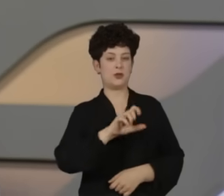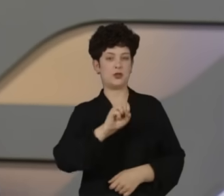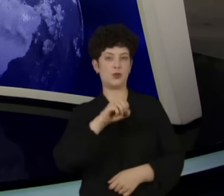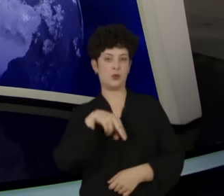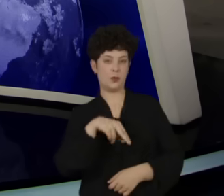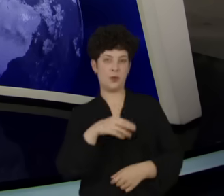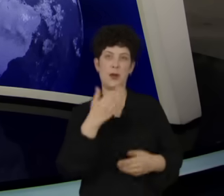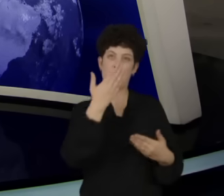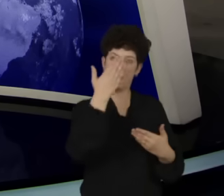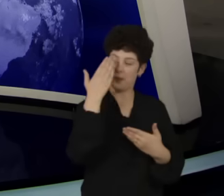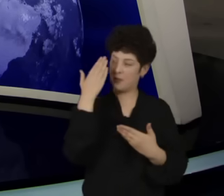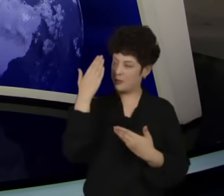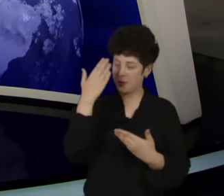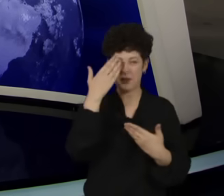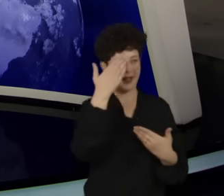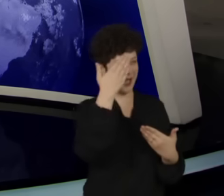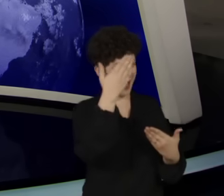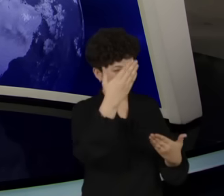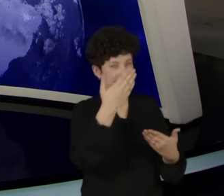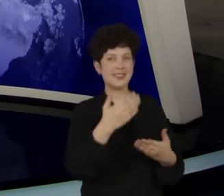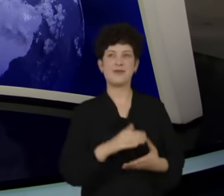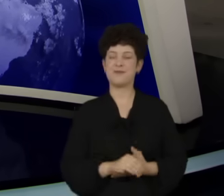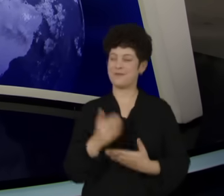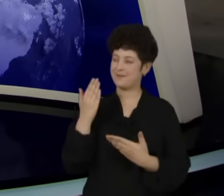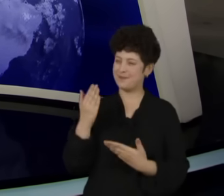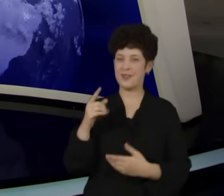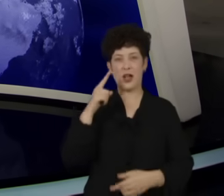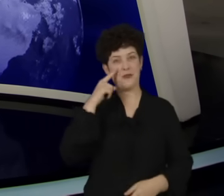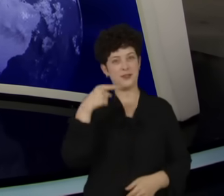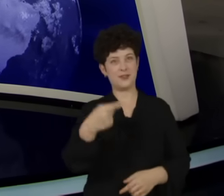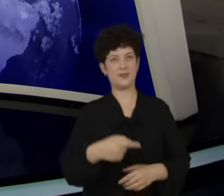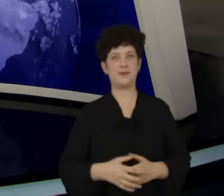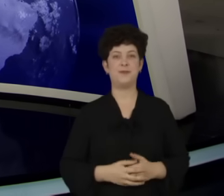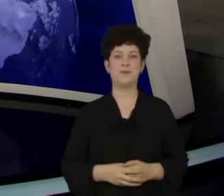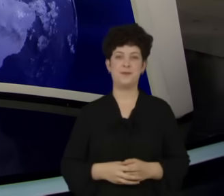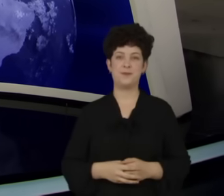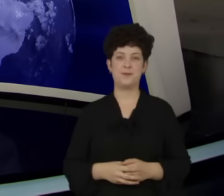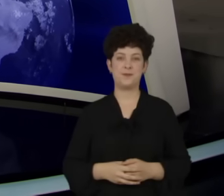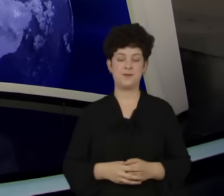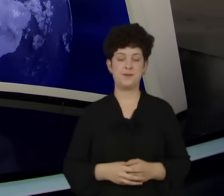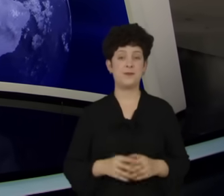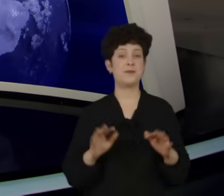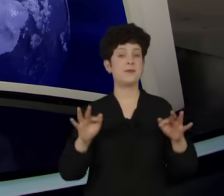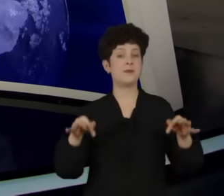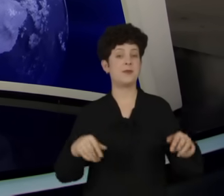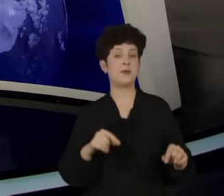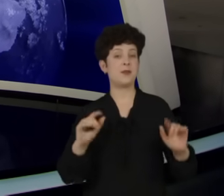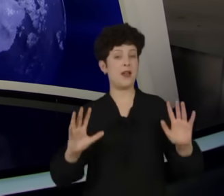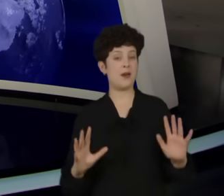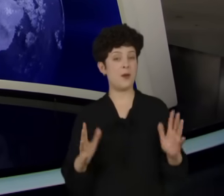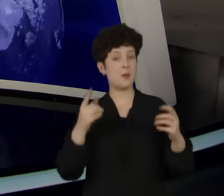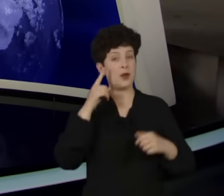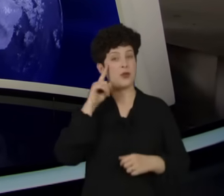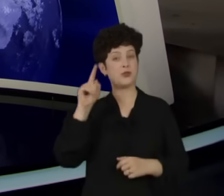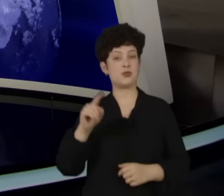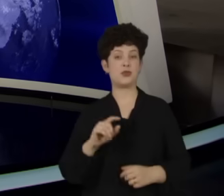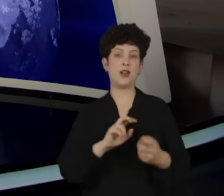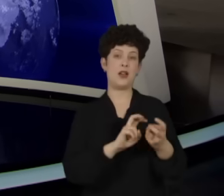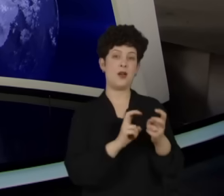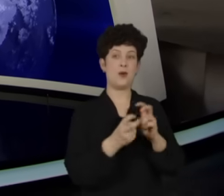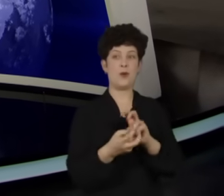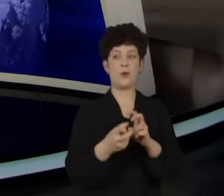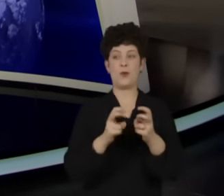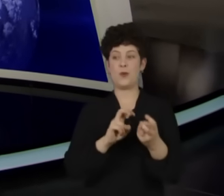Dai. Muito obrigada pela presença, senhores. Até a próxima. Um prazer. E nós terminamos essa edição comemorando o Dia do Capoeirista. A